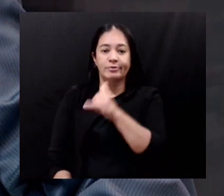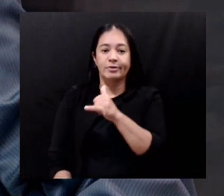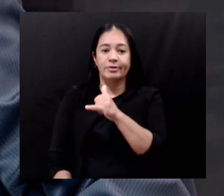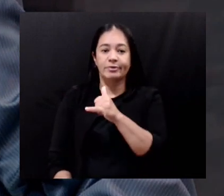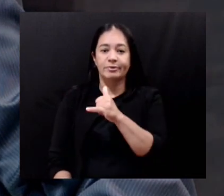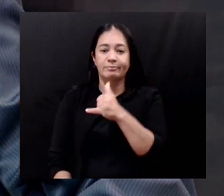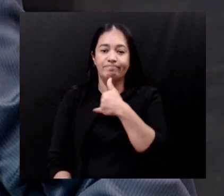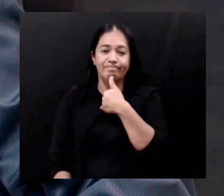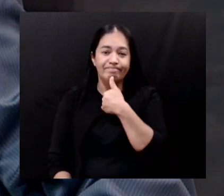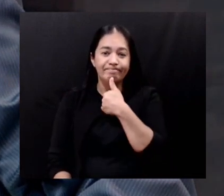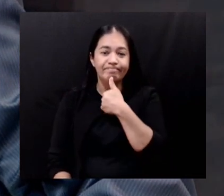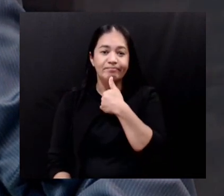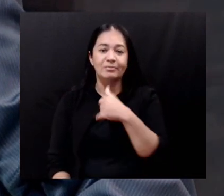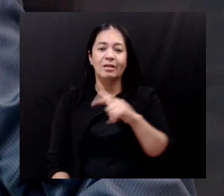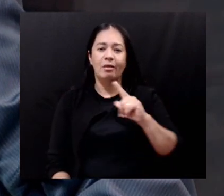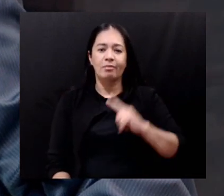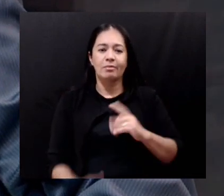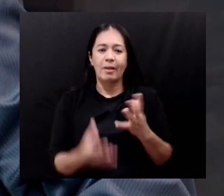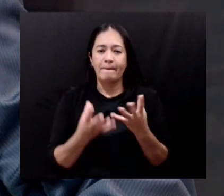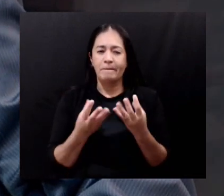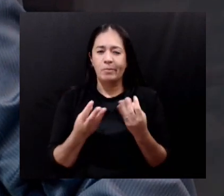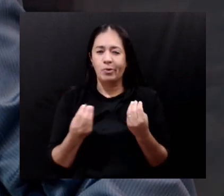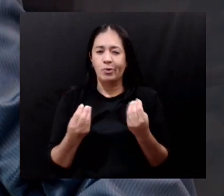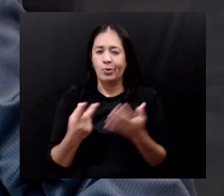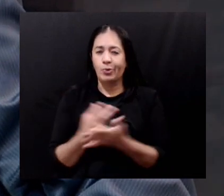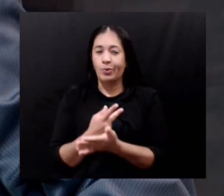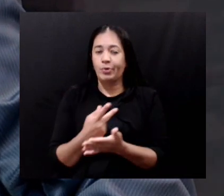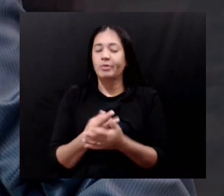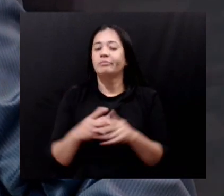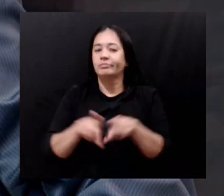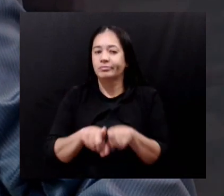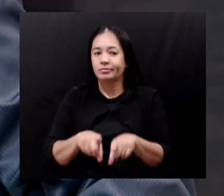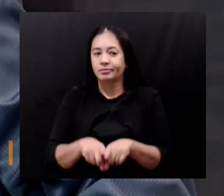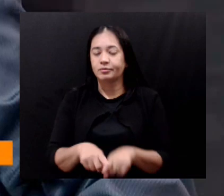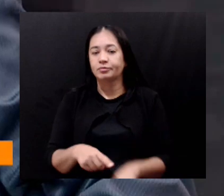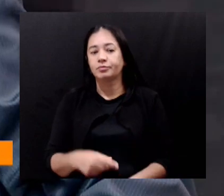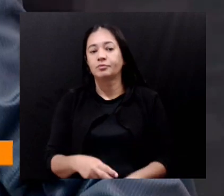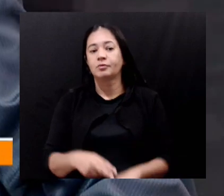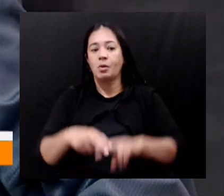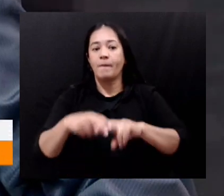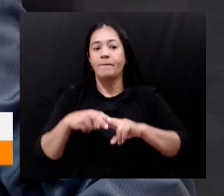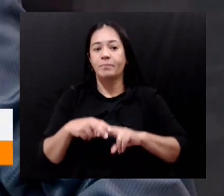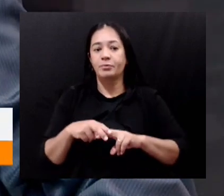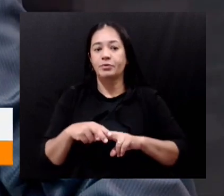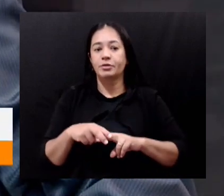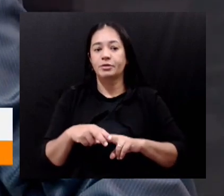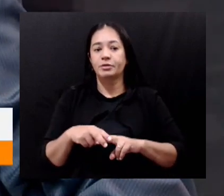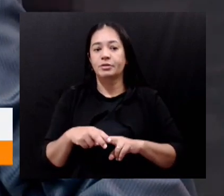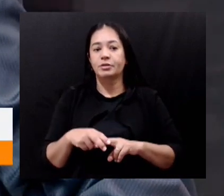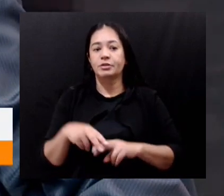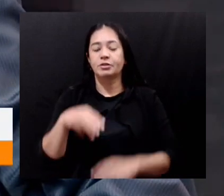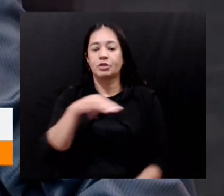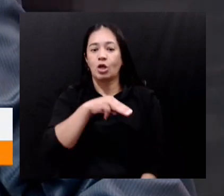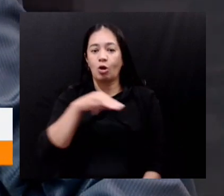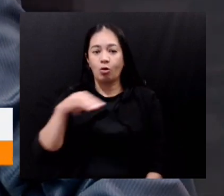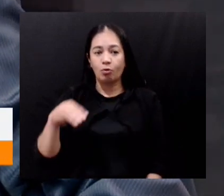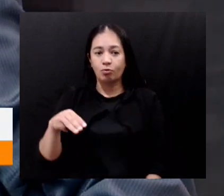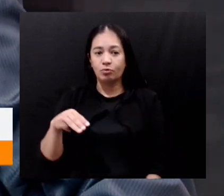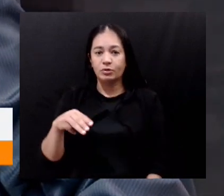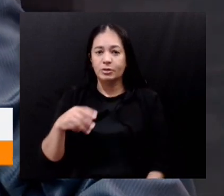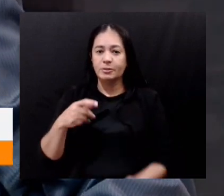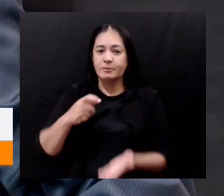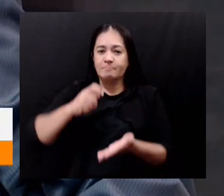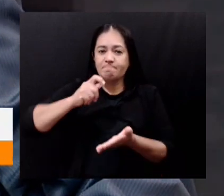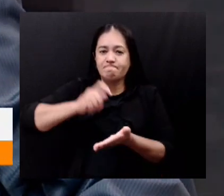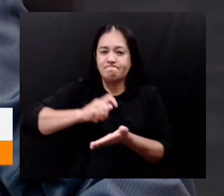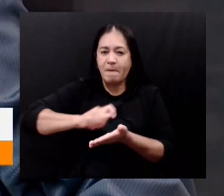tem muitos escândalos nesse sentido. Um dos motivos pelo qual o ministro Tajani, canetou esse decreto é Exato. realmente